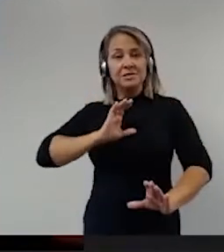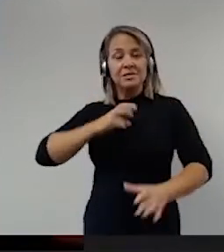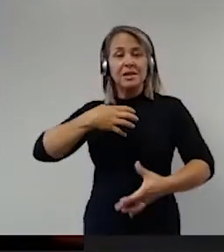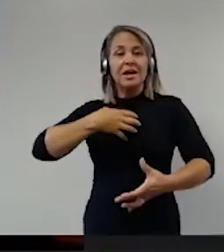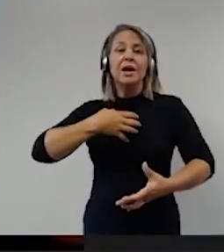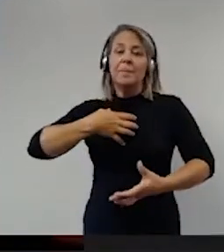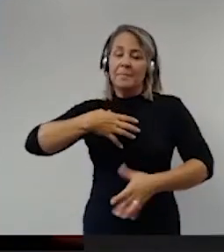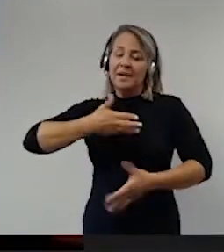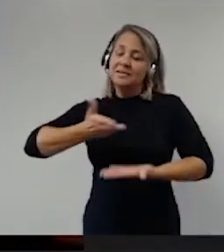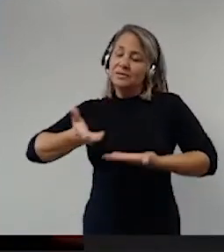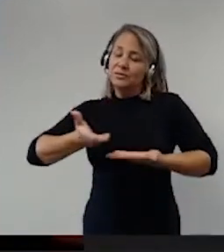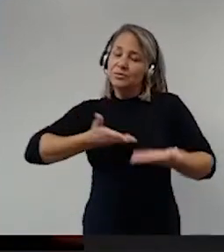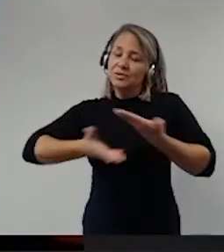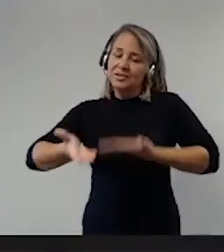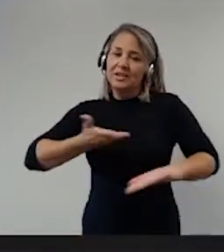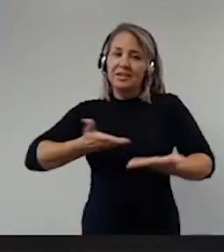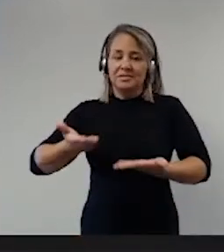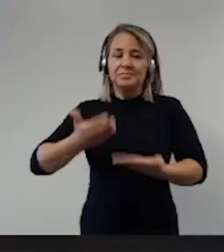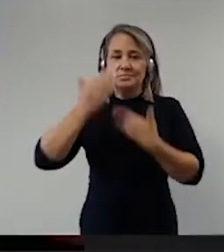todos vocês.